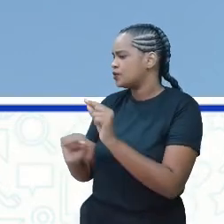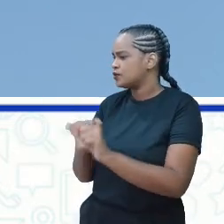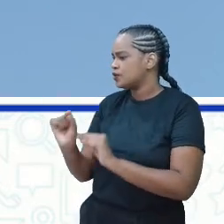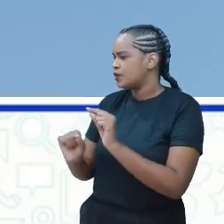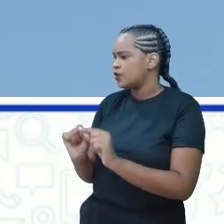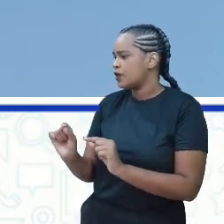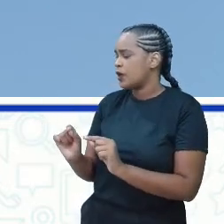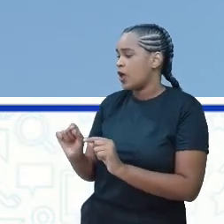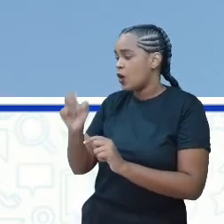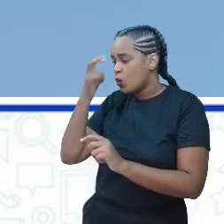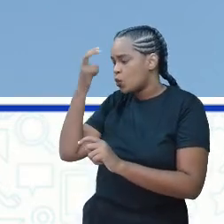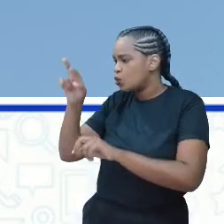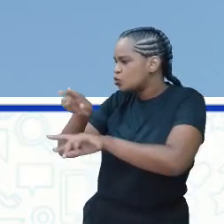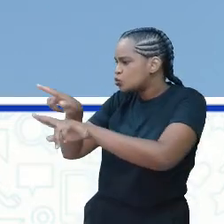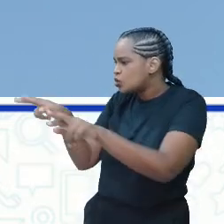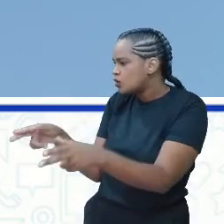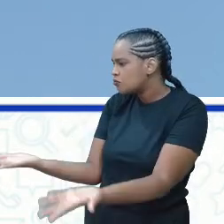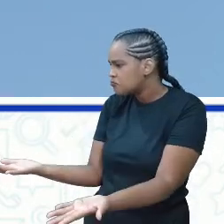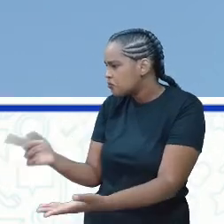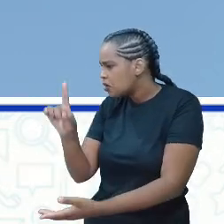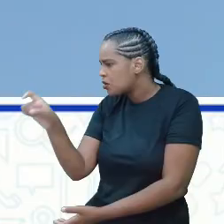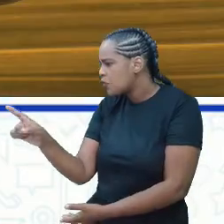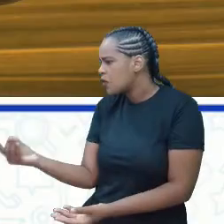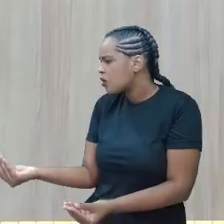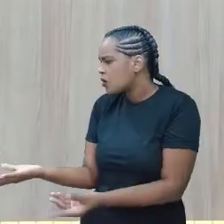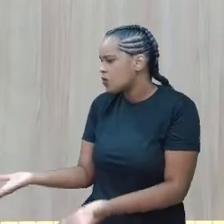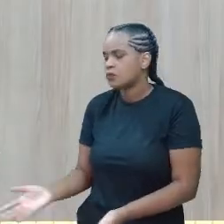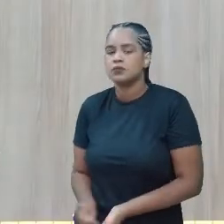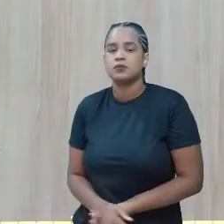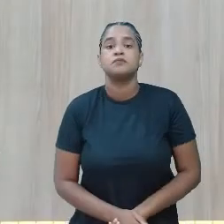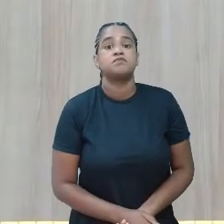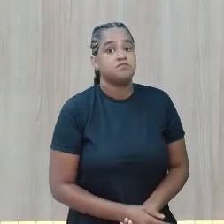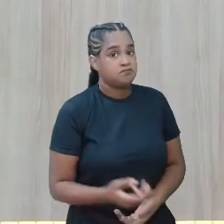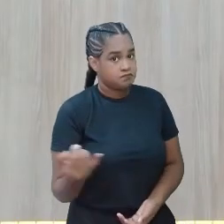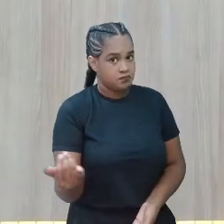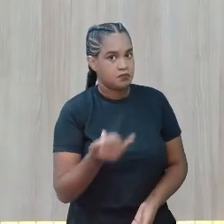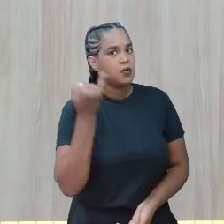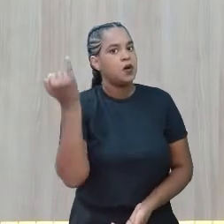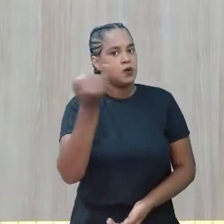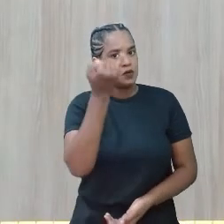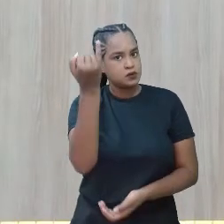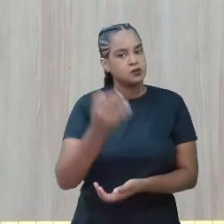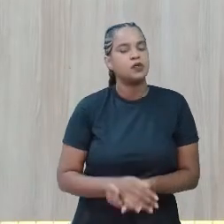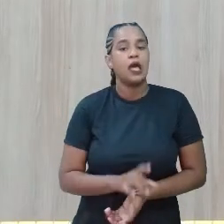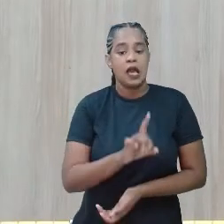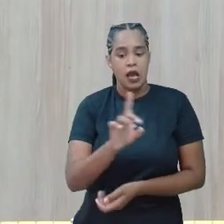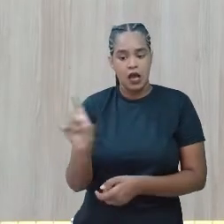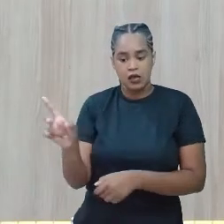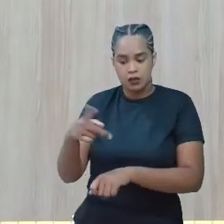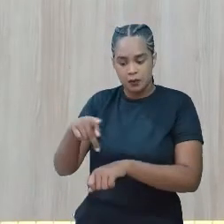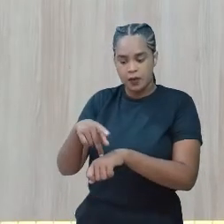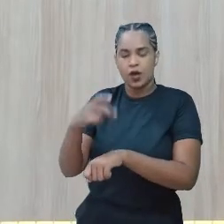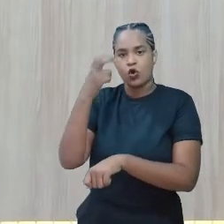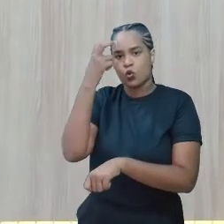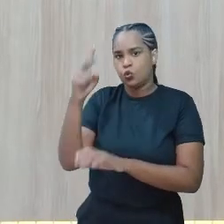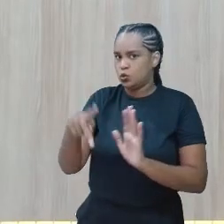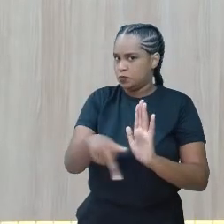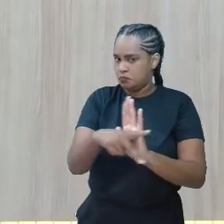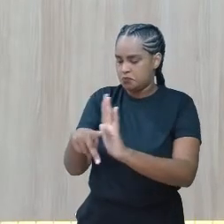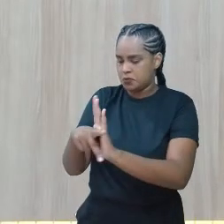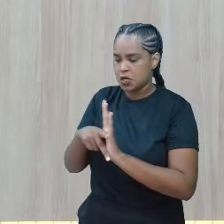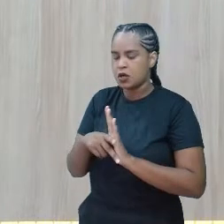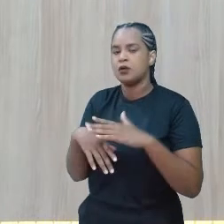às diferentes culturas? Olha, um ponto importante aí, pessoal. Cada país tem sua